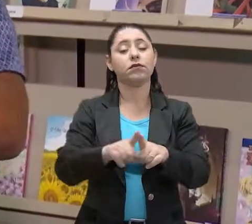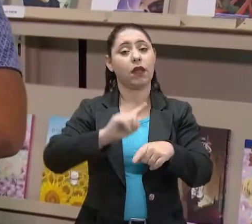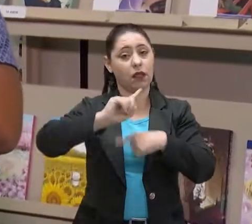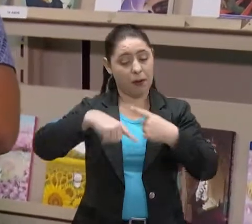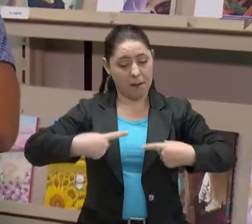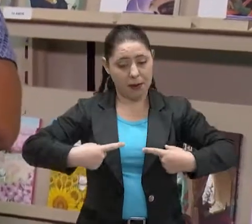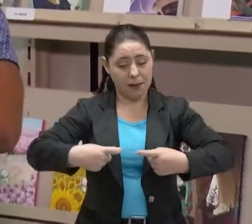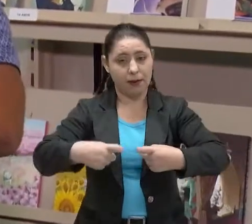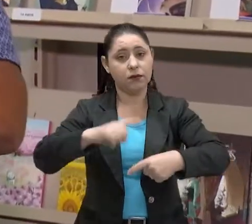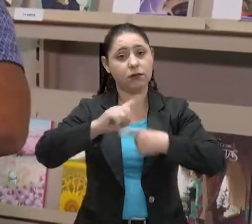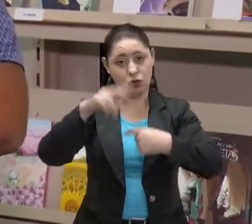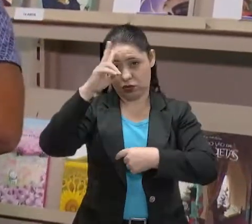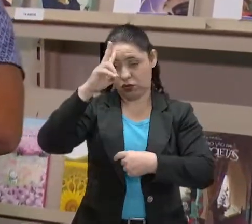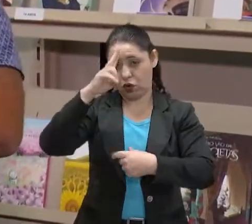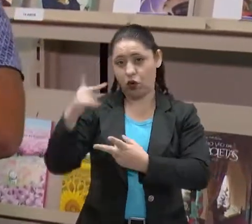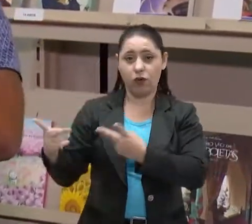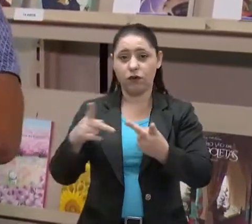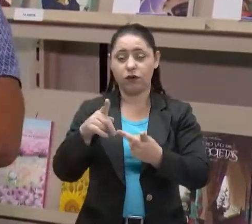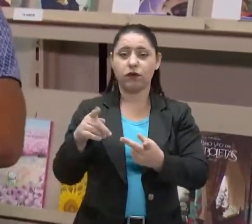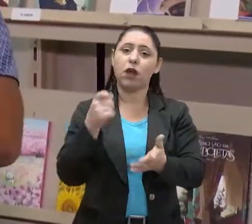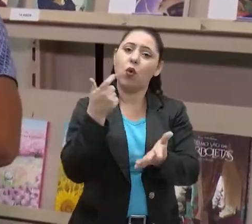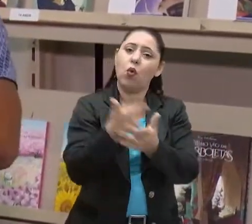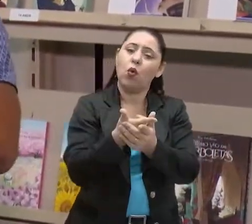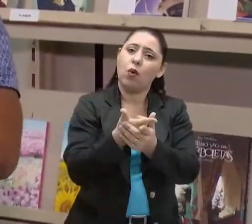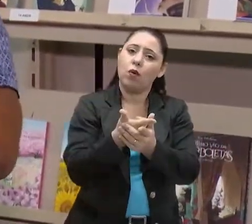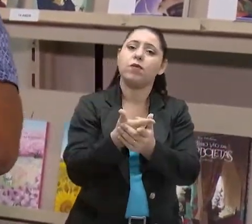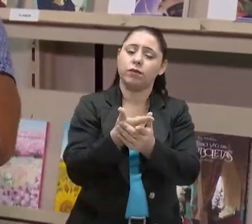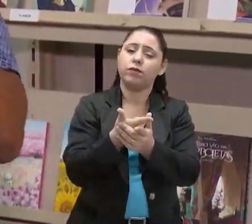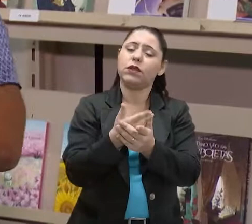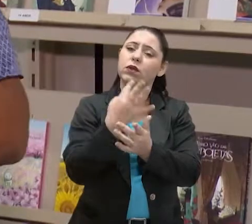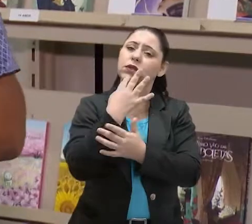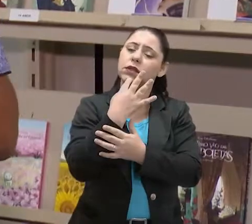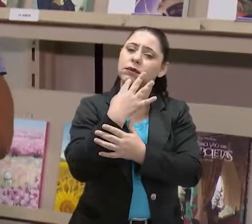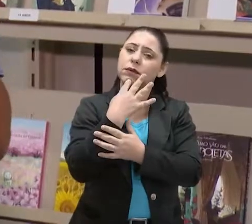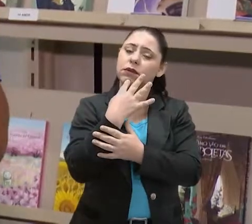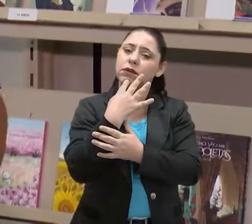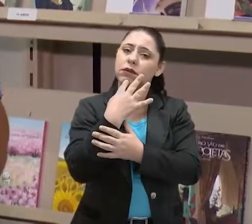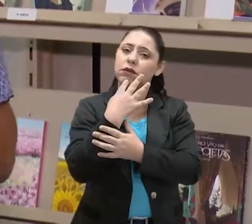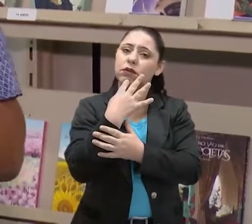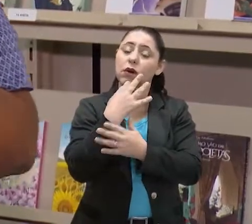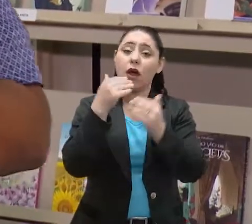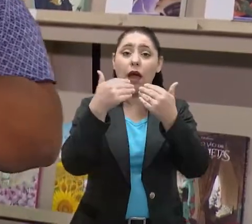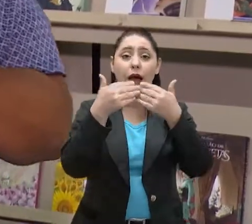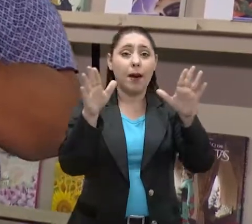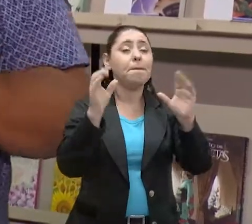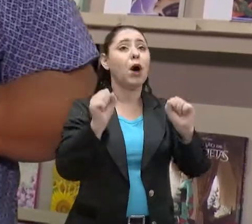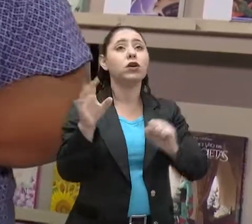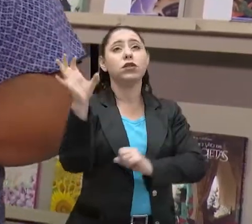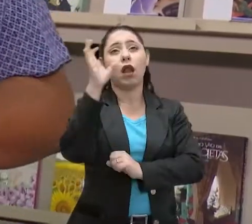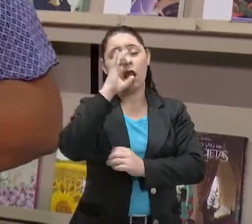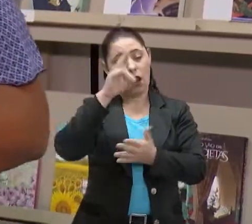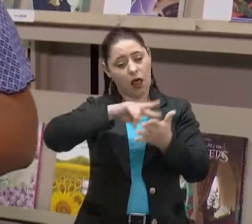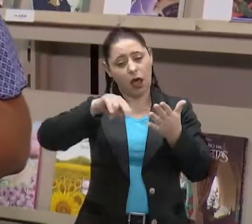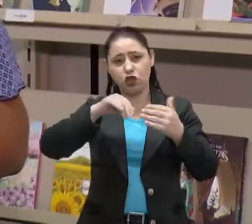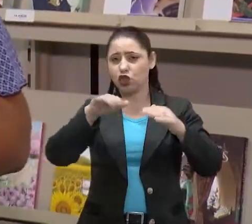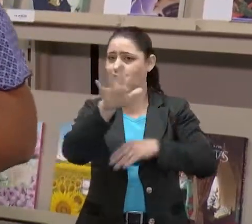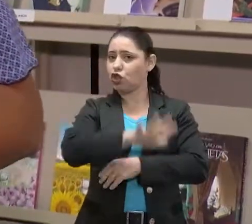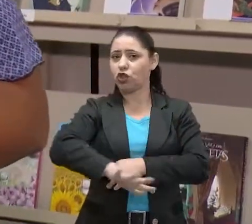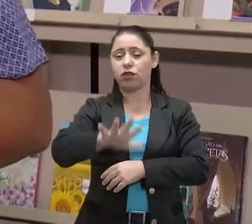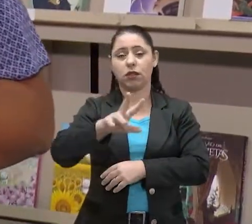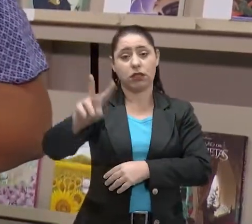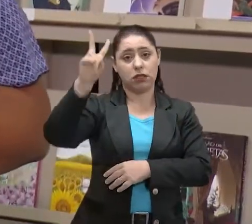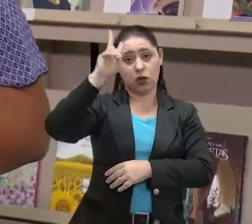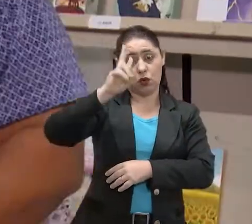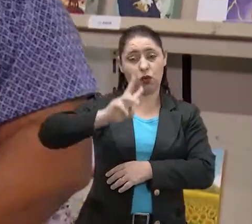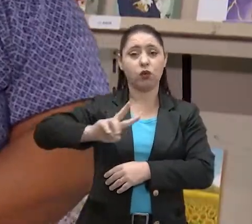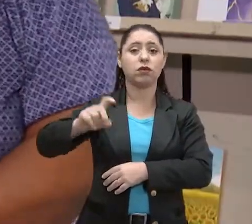do Japão de pós-guerra. Então, eu convido vocês a adquirir esse conhecimento, e a biblioteca está aberta ao público